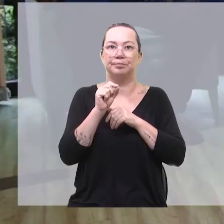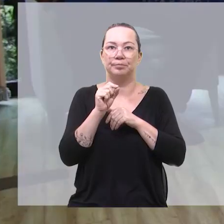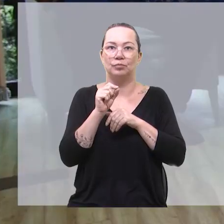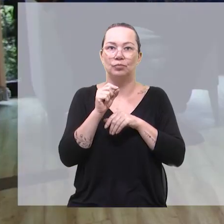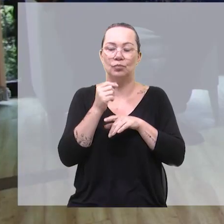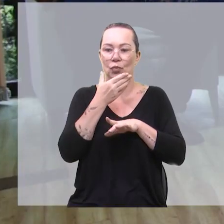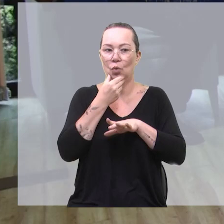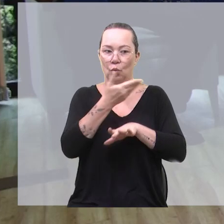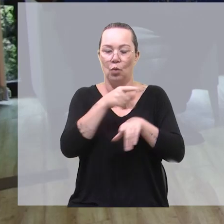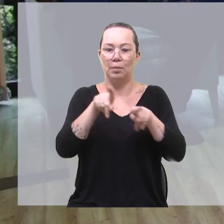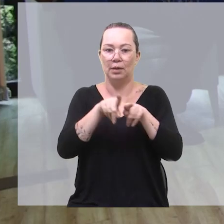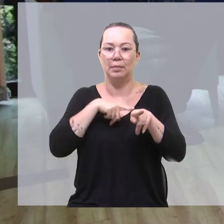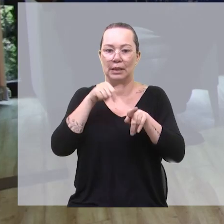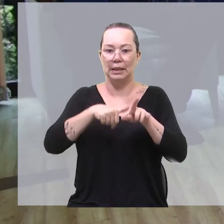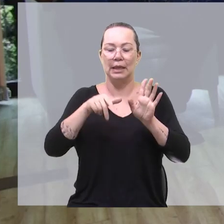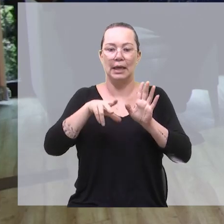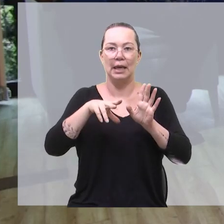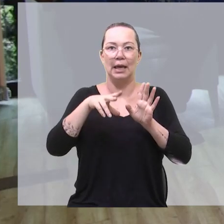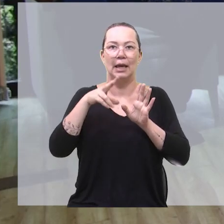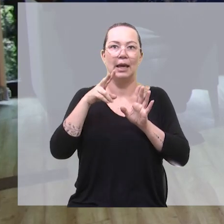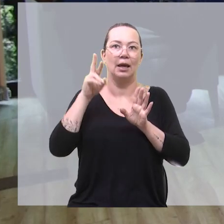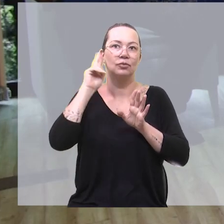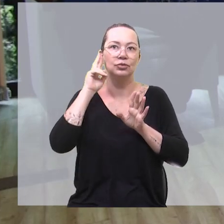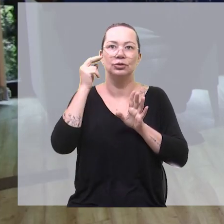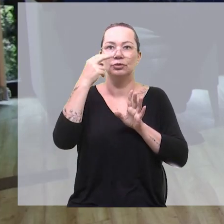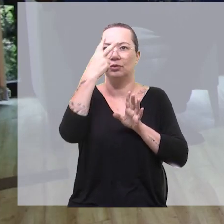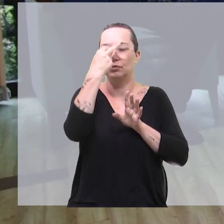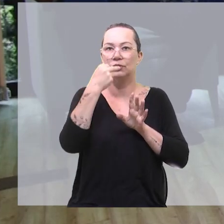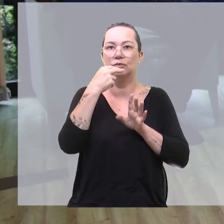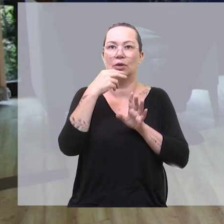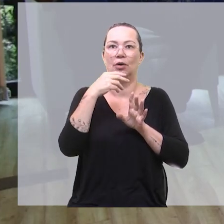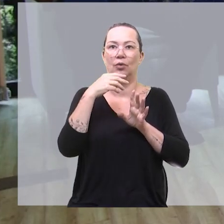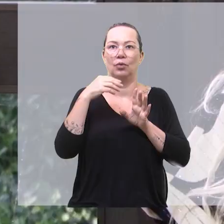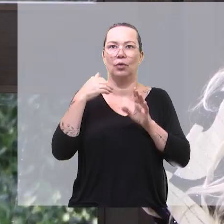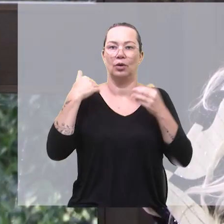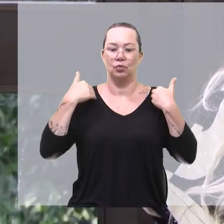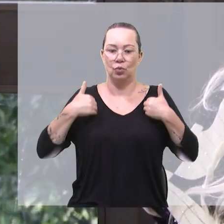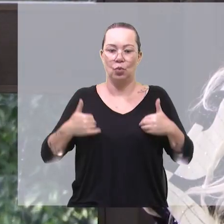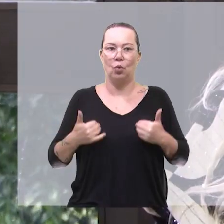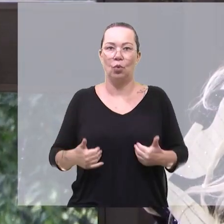Reis traz aqui é sobre deficiência auditiva, visual, física,